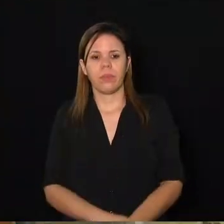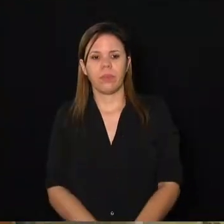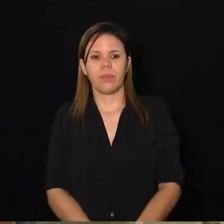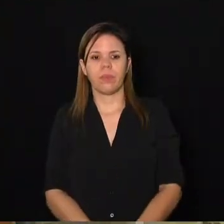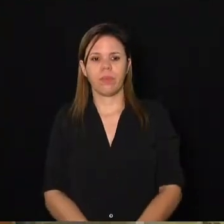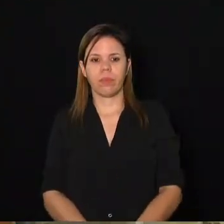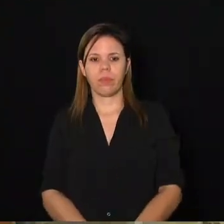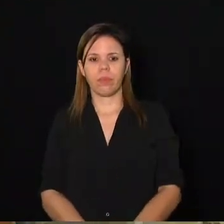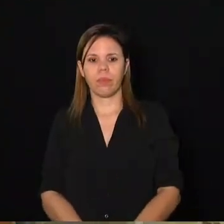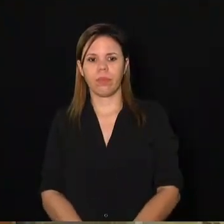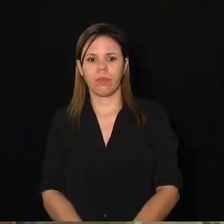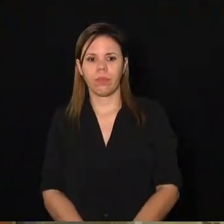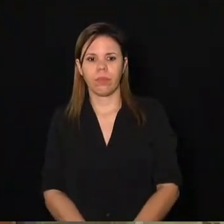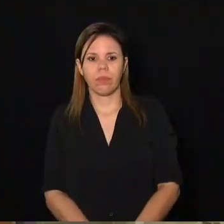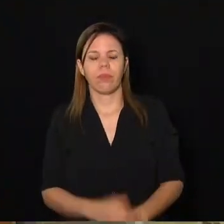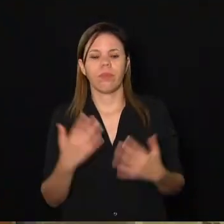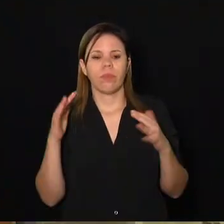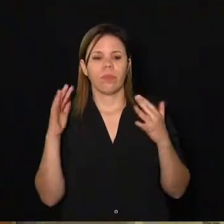obrigado doutor Felipe